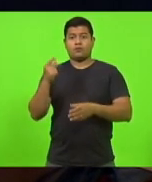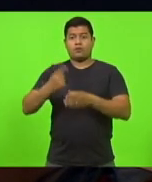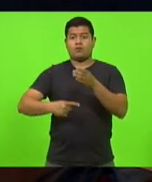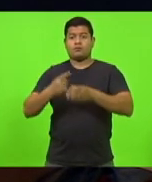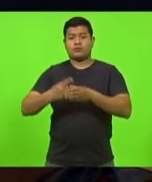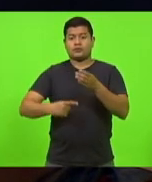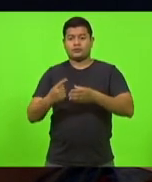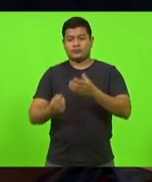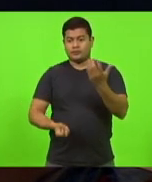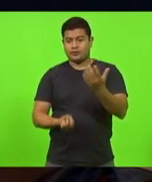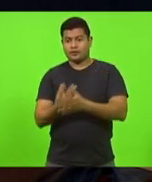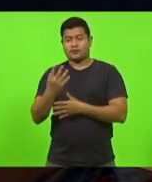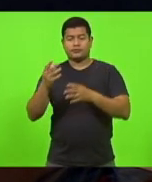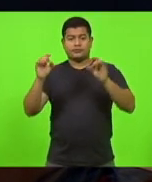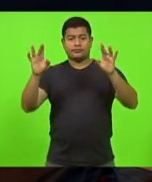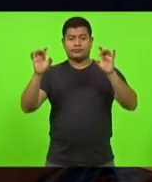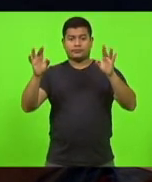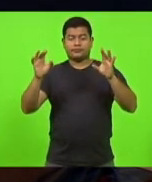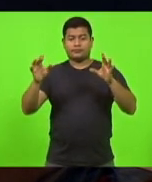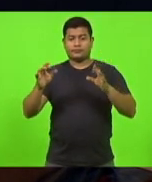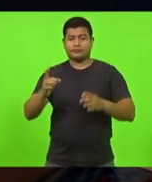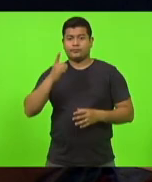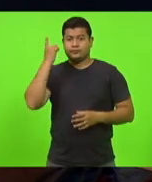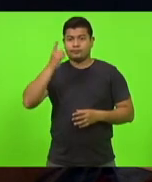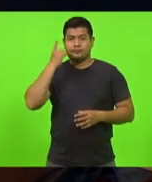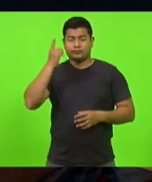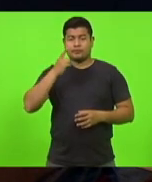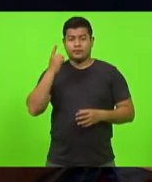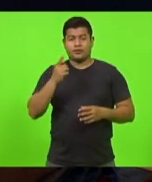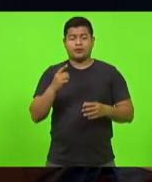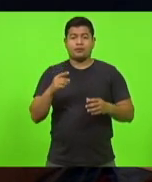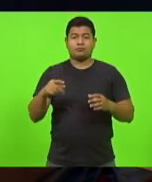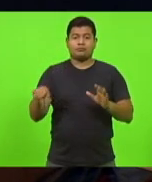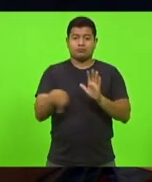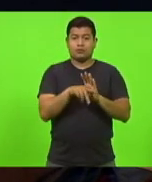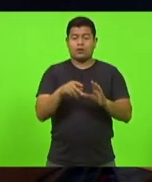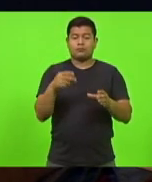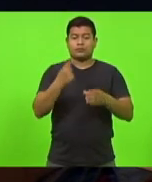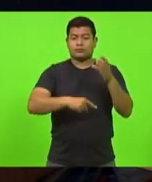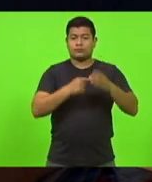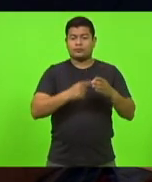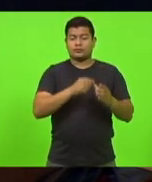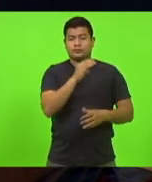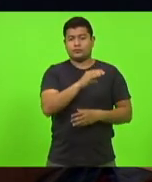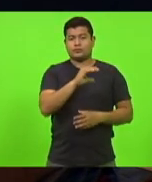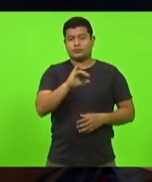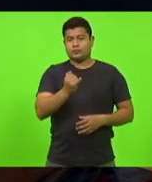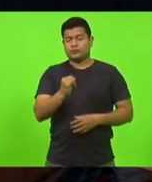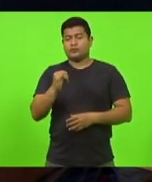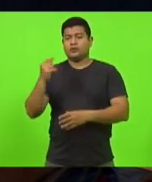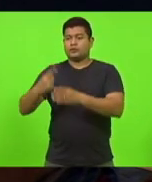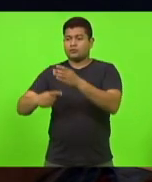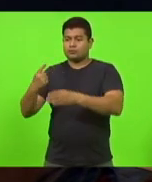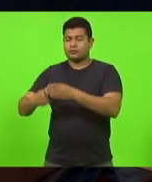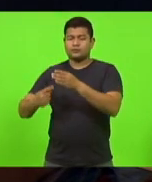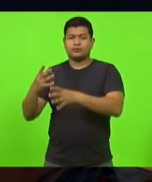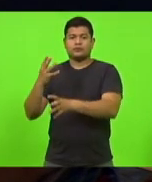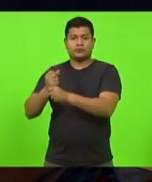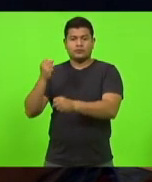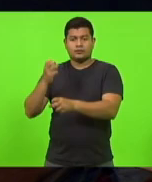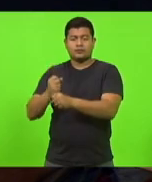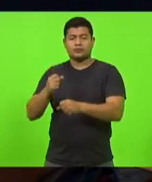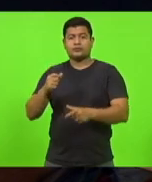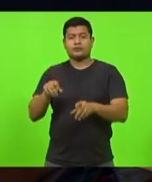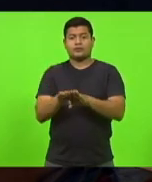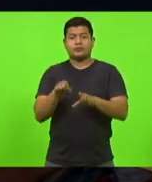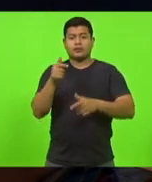especial, formada por deputados da Comissão de Constituição e Justiça, da Comissão de Finanças, de Trabalho e Serviço